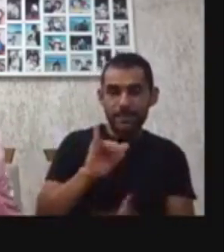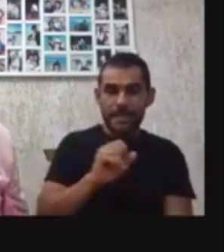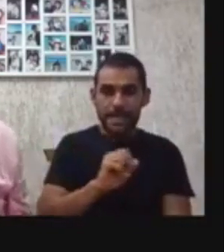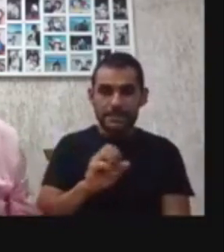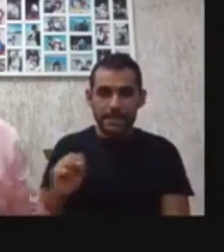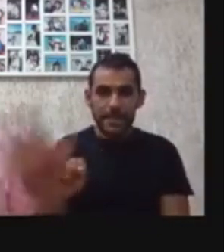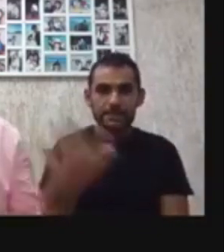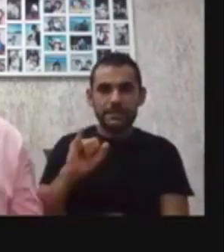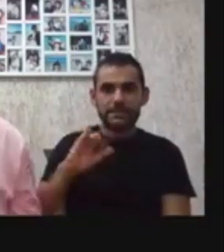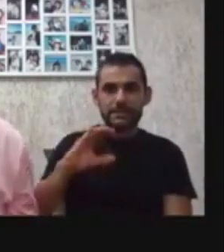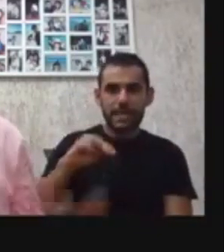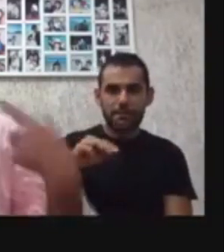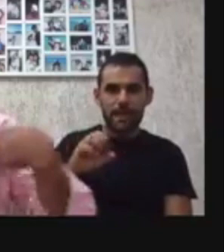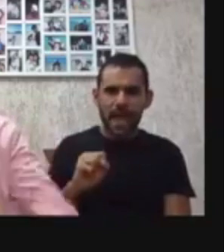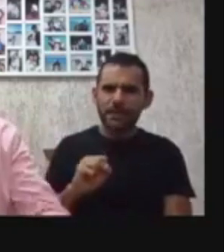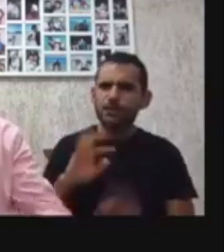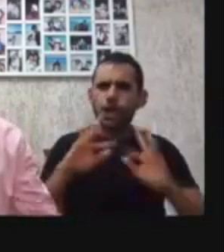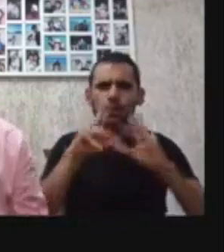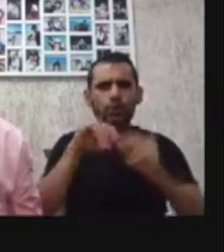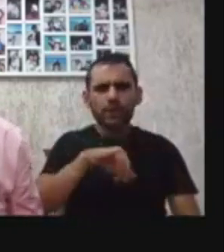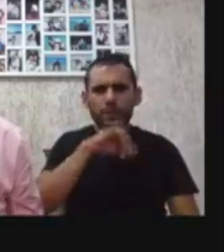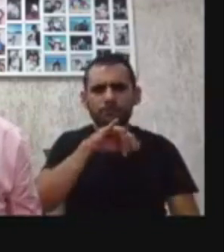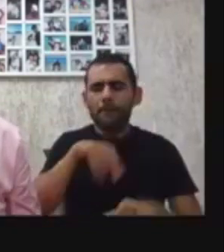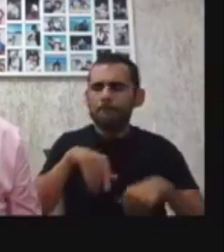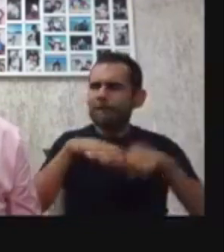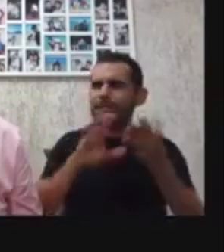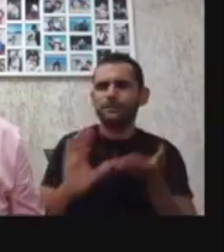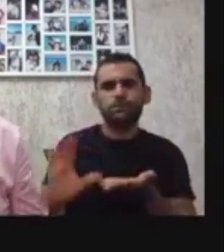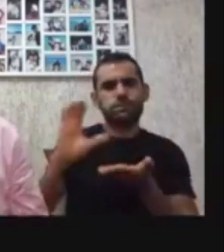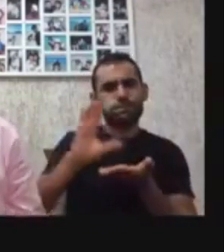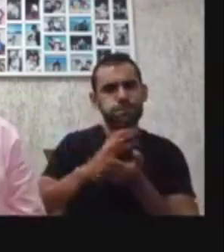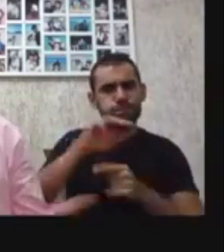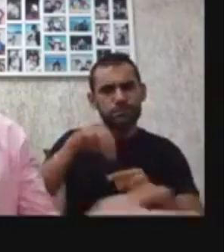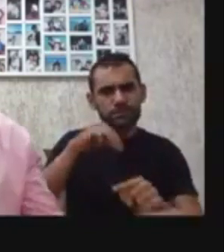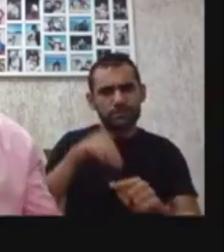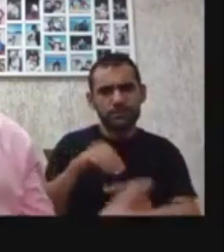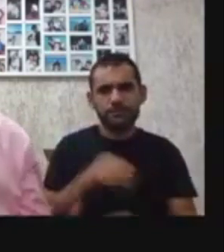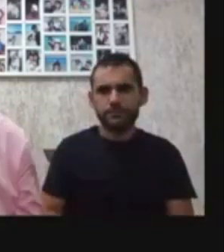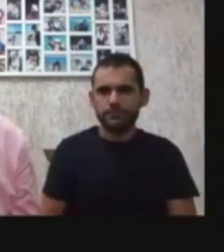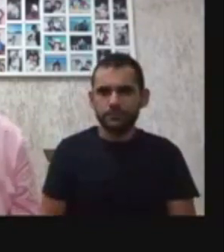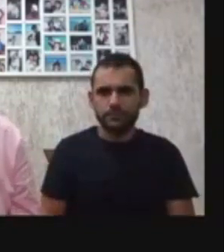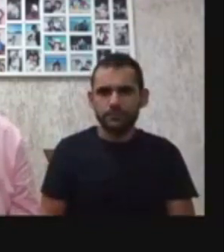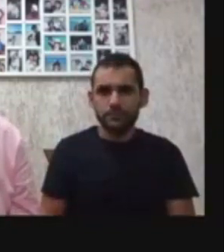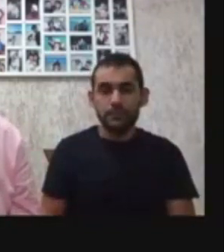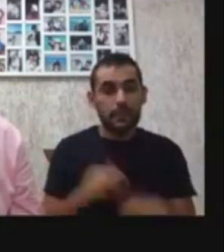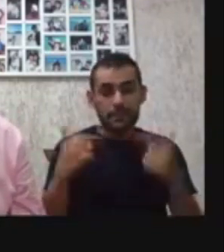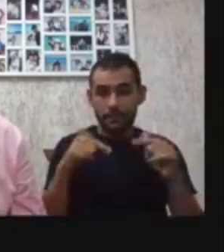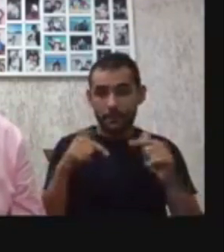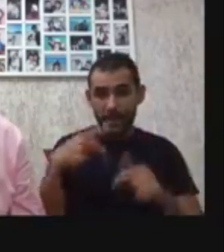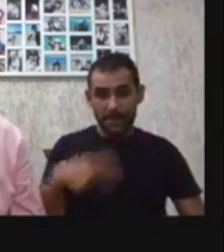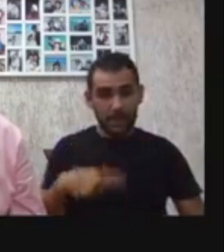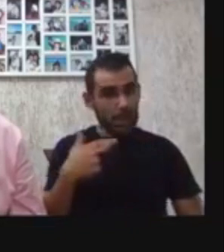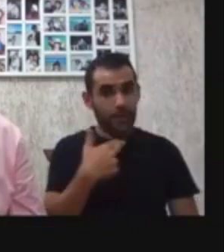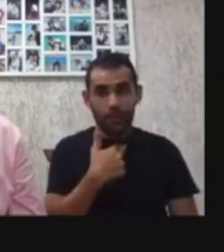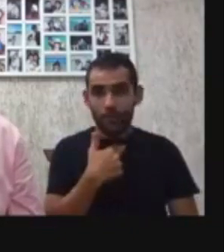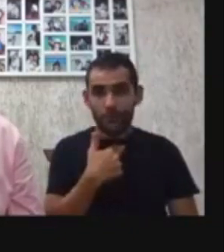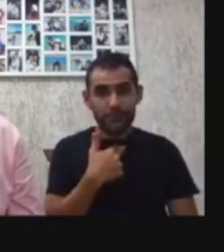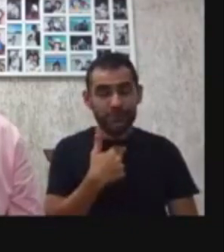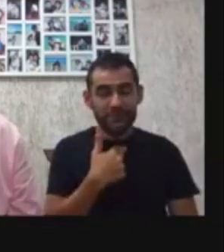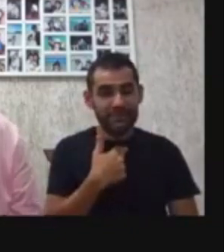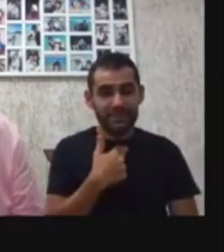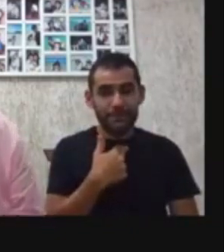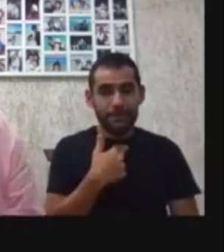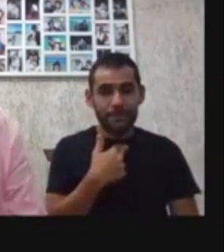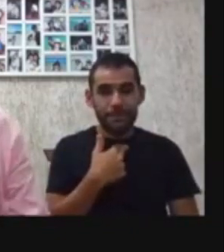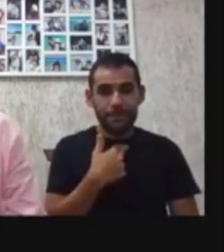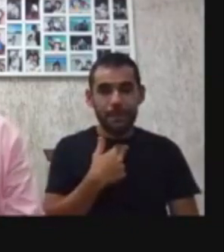mais ICMS, imposto de... Vai chegar mais recursos aqui no município. Não, nem trabalhar nessa cidade pode. Sabe? Essa cidade